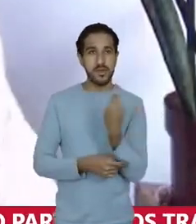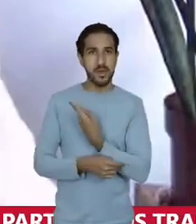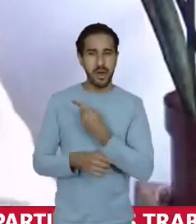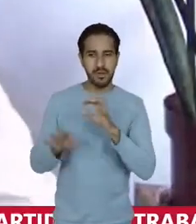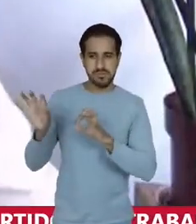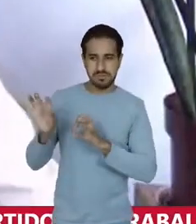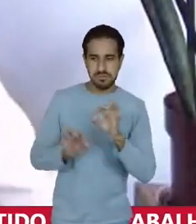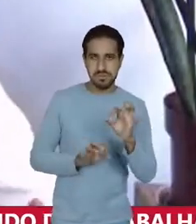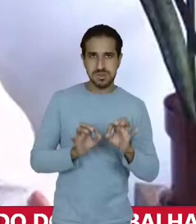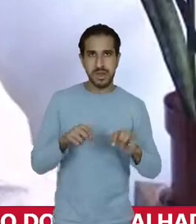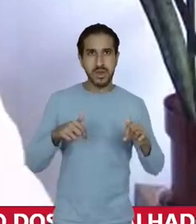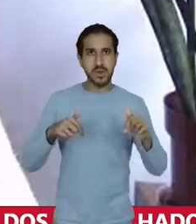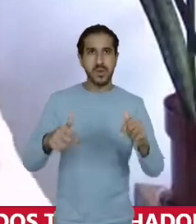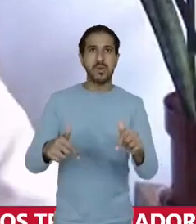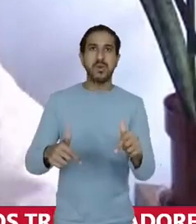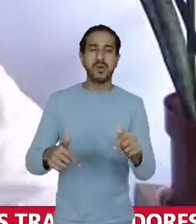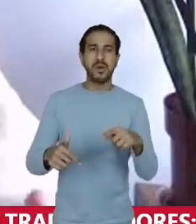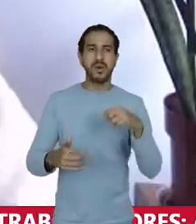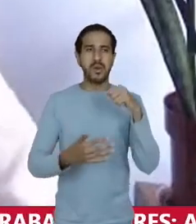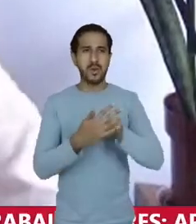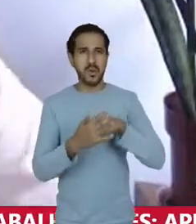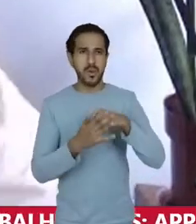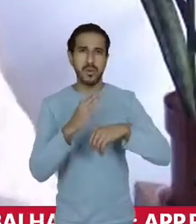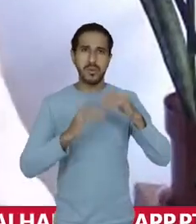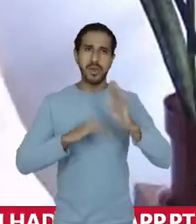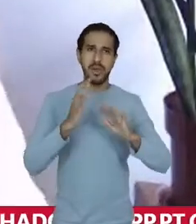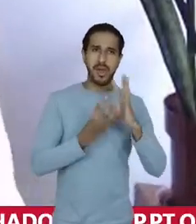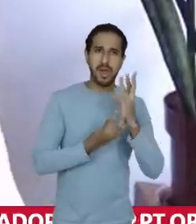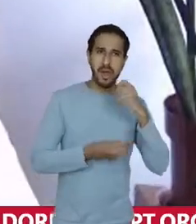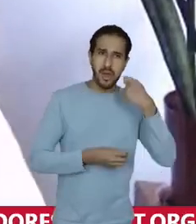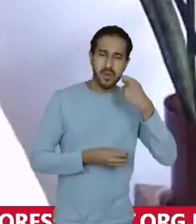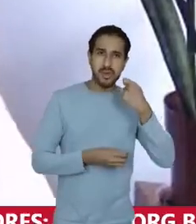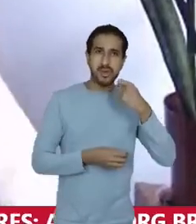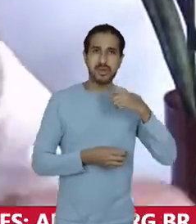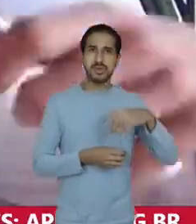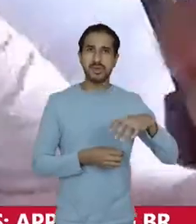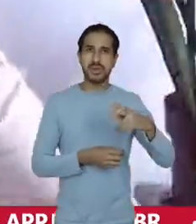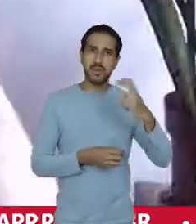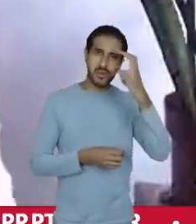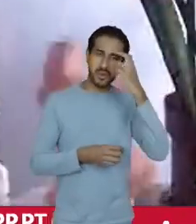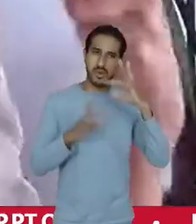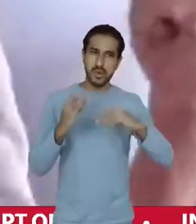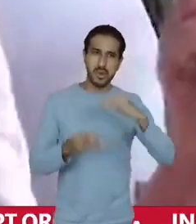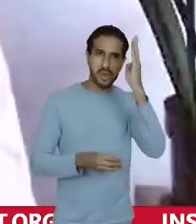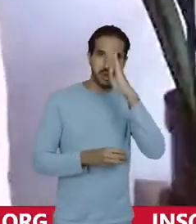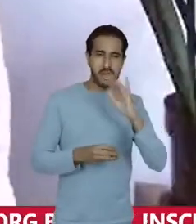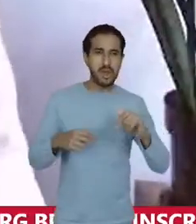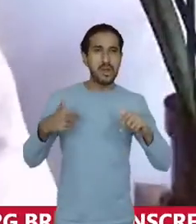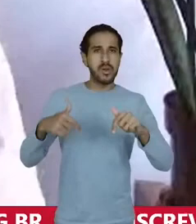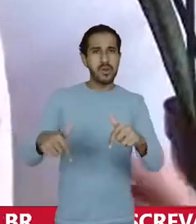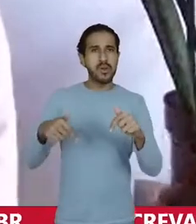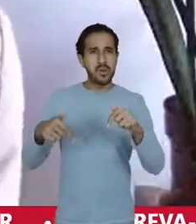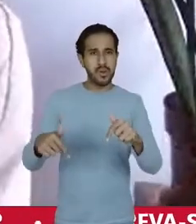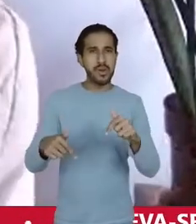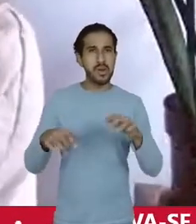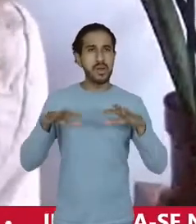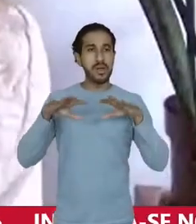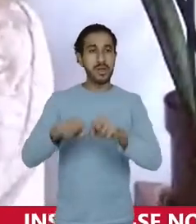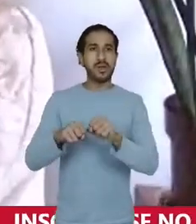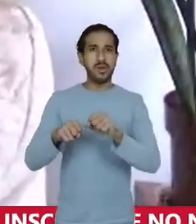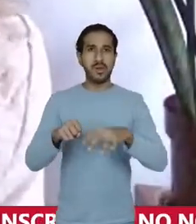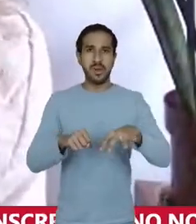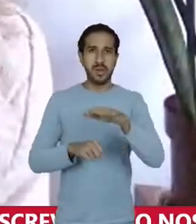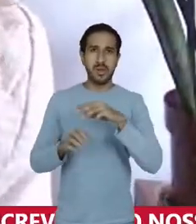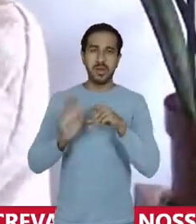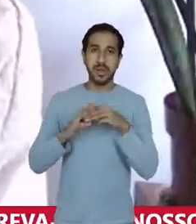nos mobilizamos, então ativistas, atores, sujeitos da cultura de todo o Brasil se mobilizaram, ocuparam